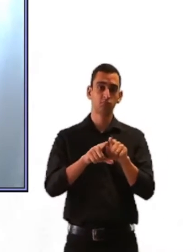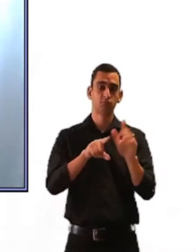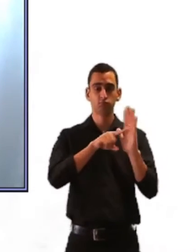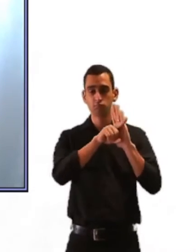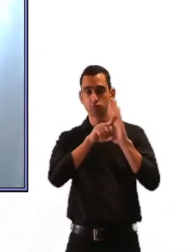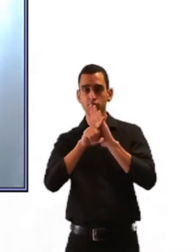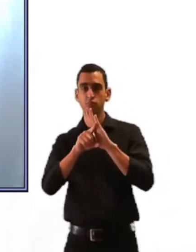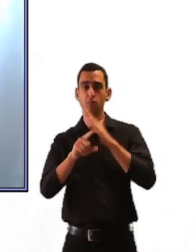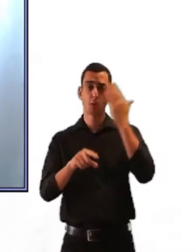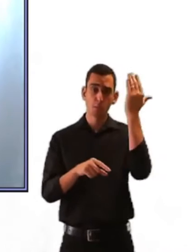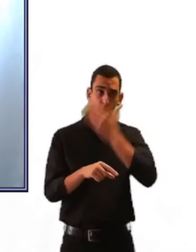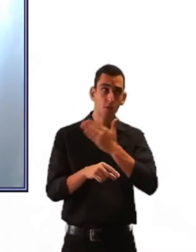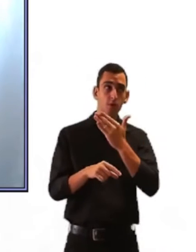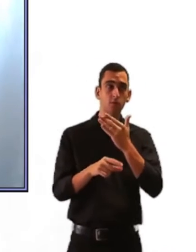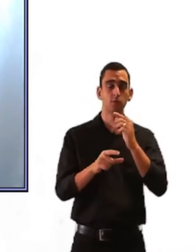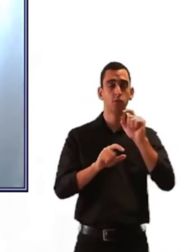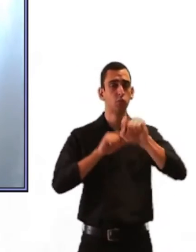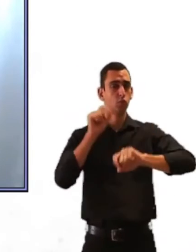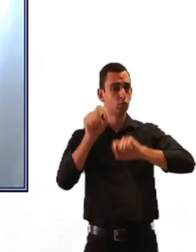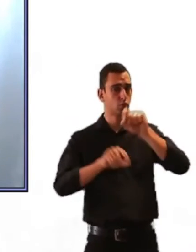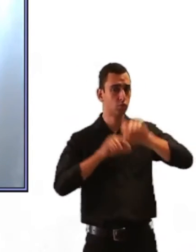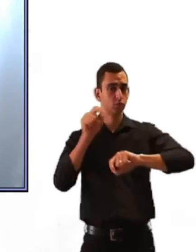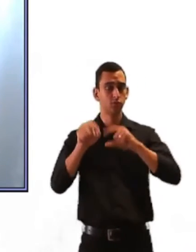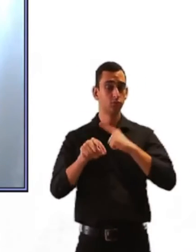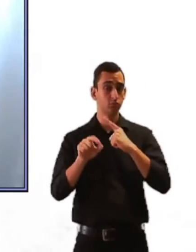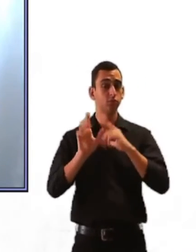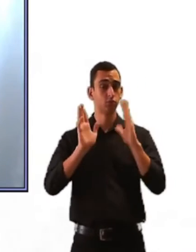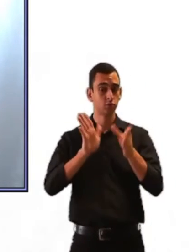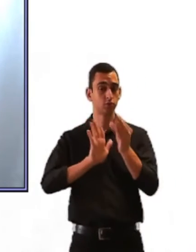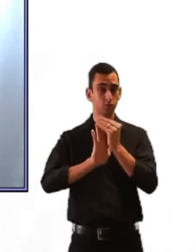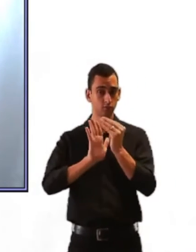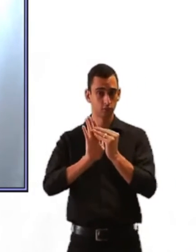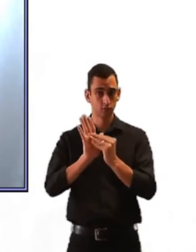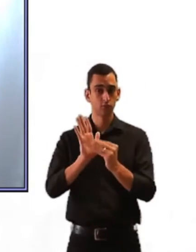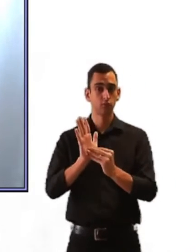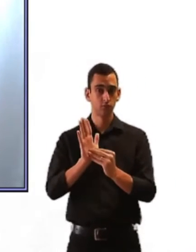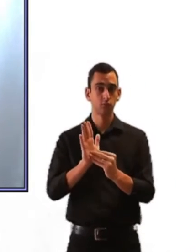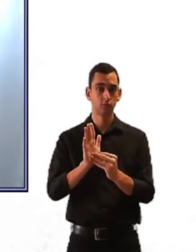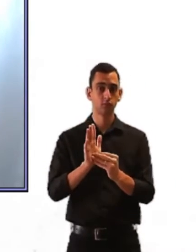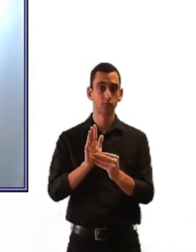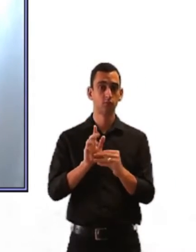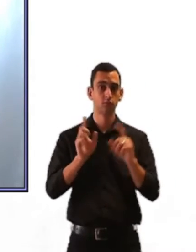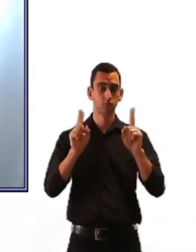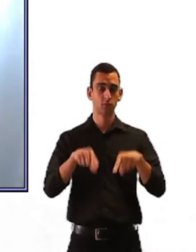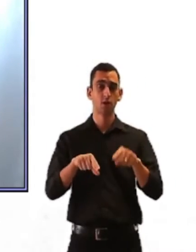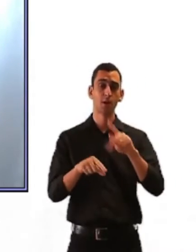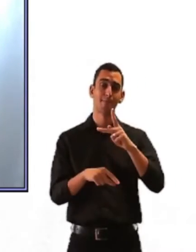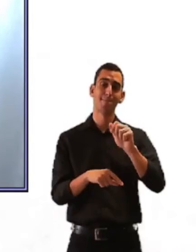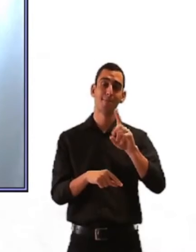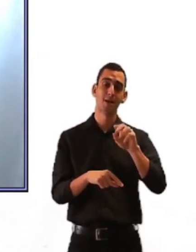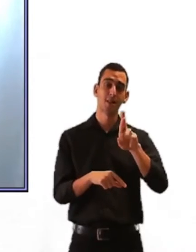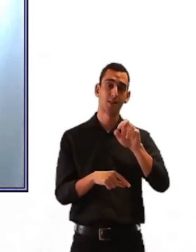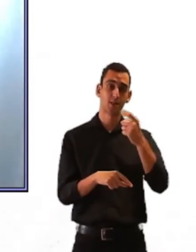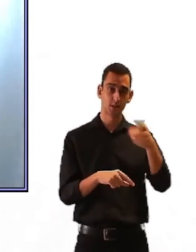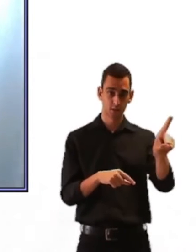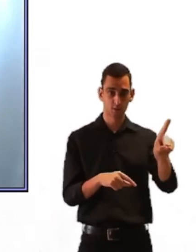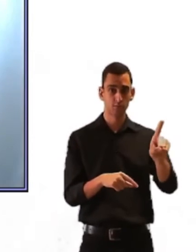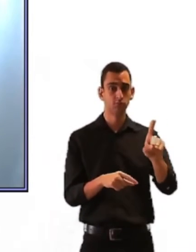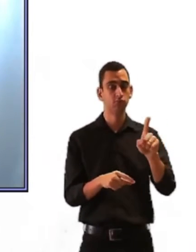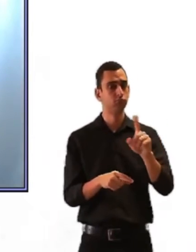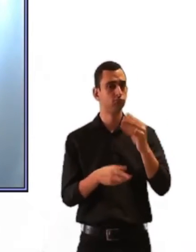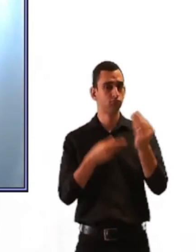probatórios. O que que são esses standards probatórios? Esses standards, como o próprio nome diz, são padrões. Não é aquela ideia da